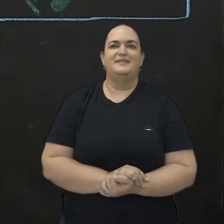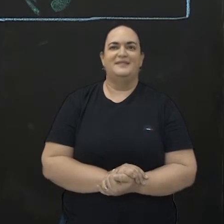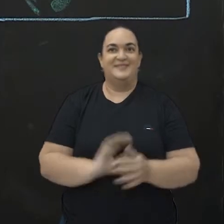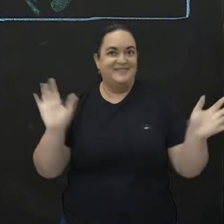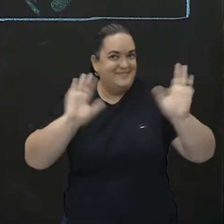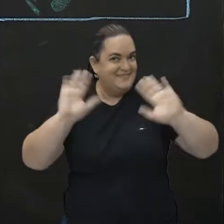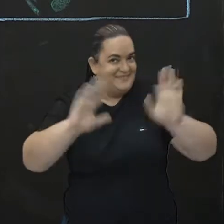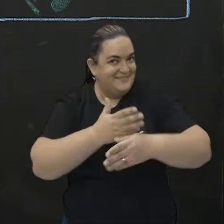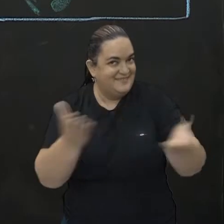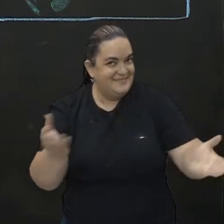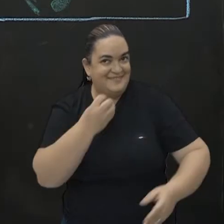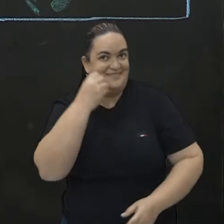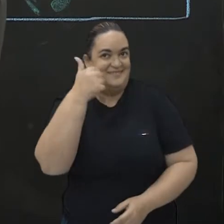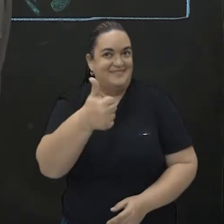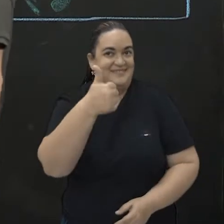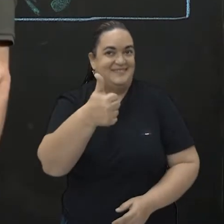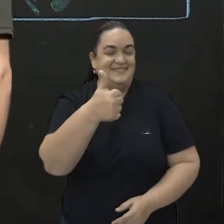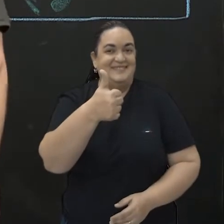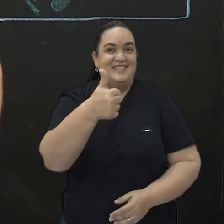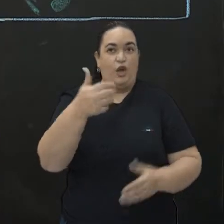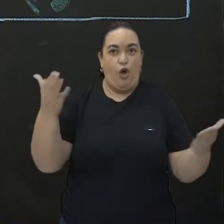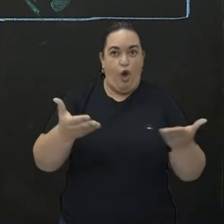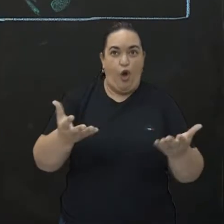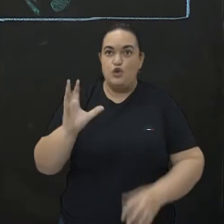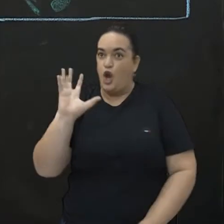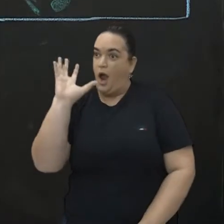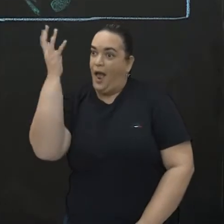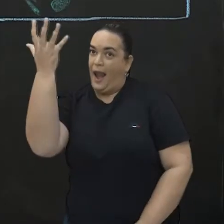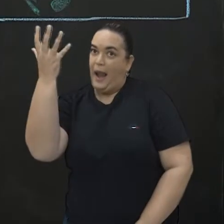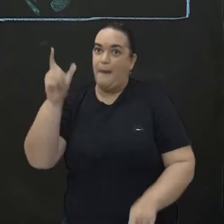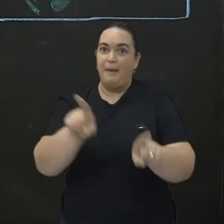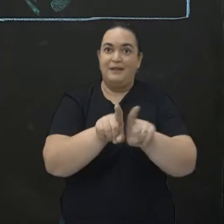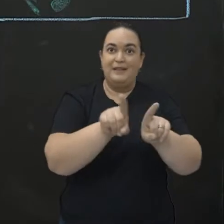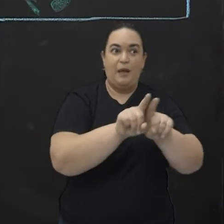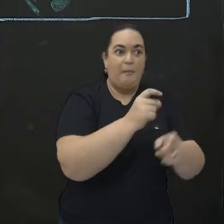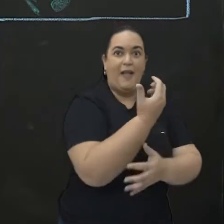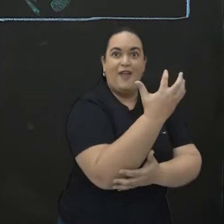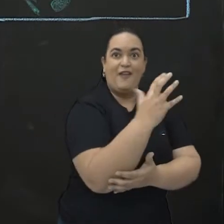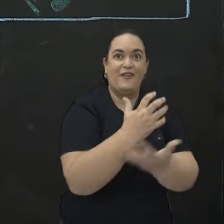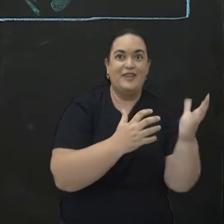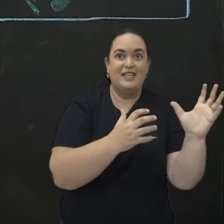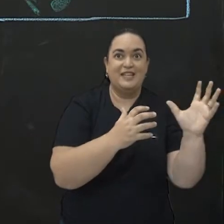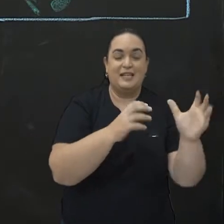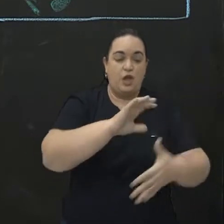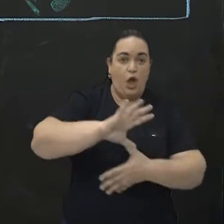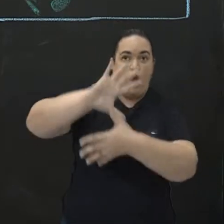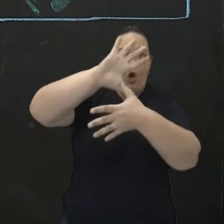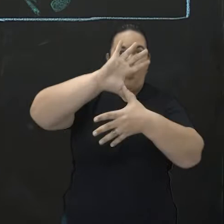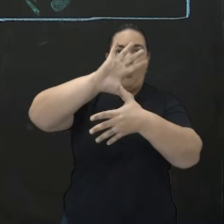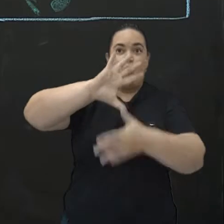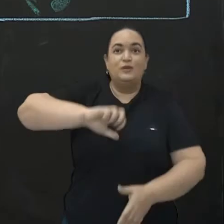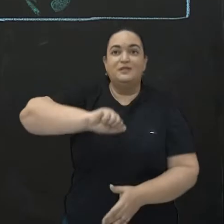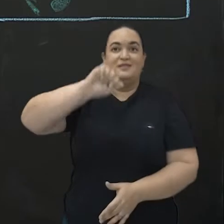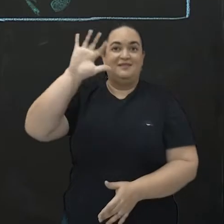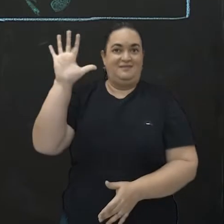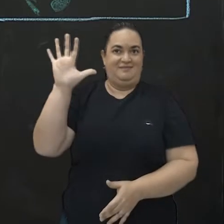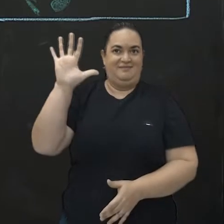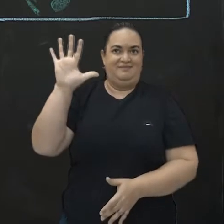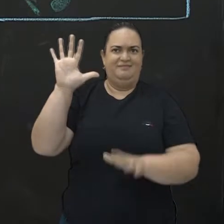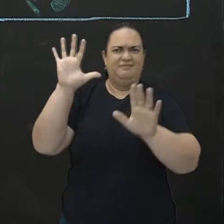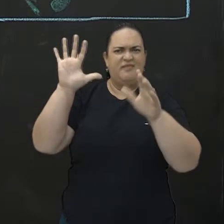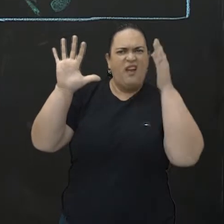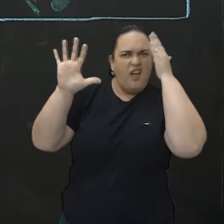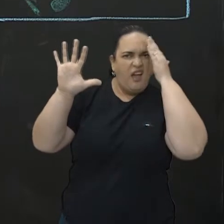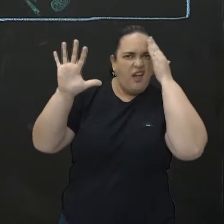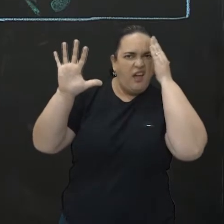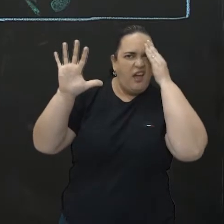Fala pessoal, tudo bem? Vamos falar sobre o clima e a vegetação do continente asiático. Vamos entender como é que essas